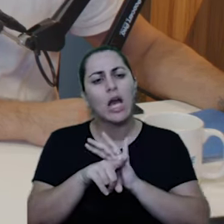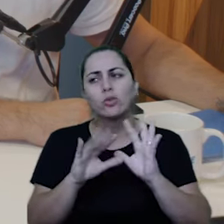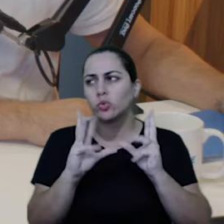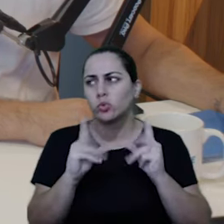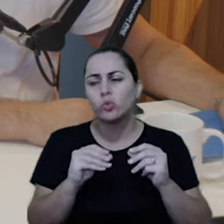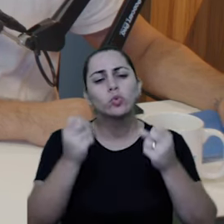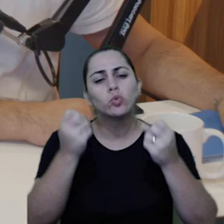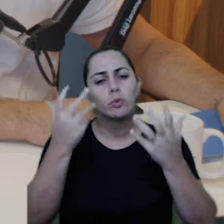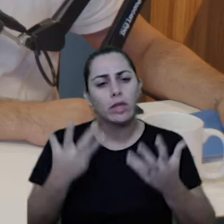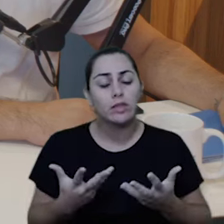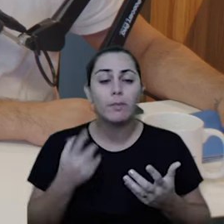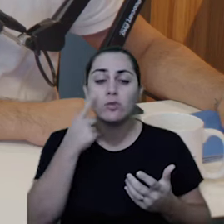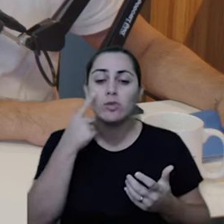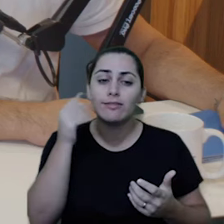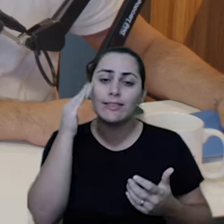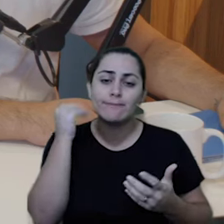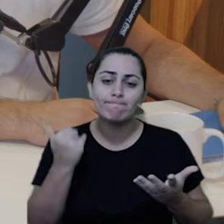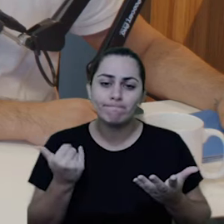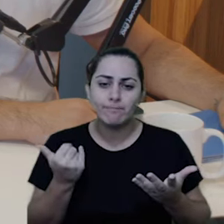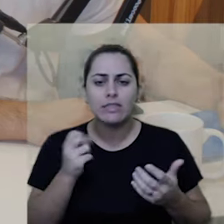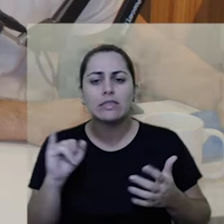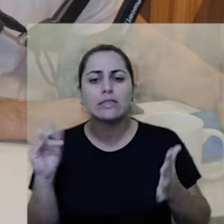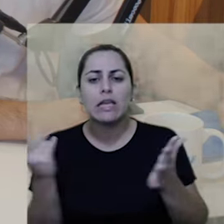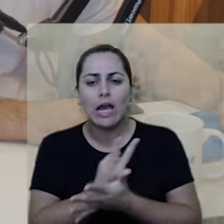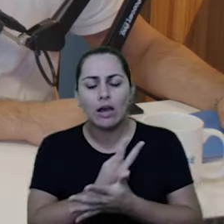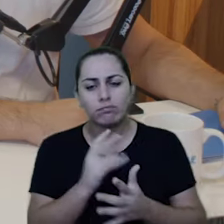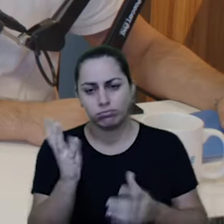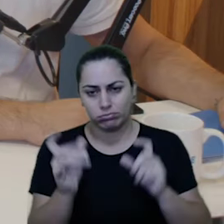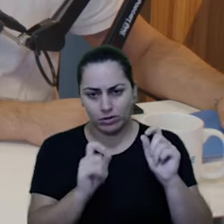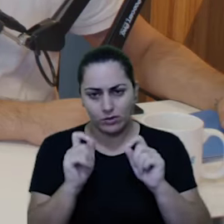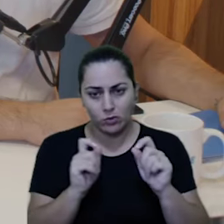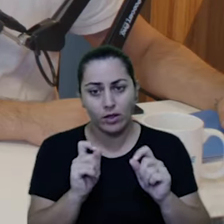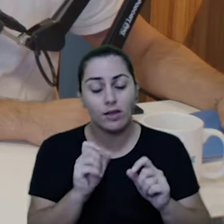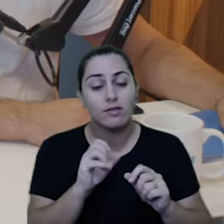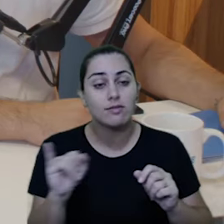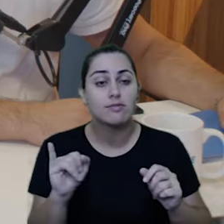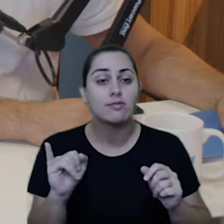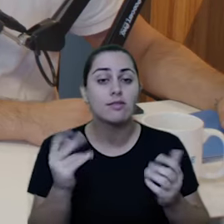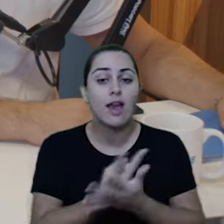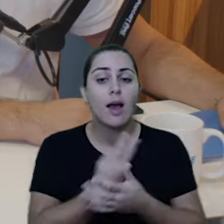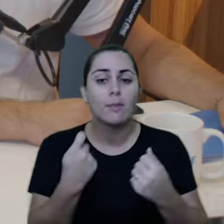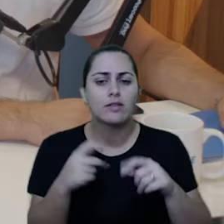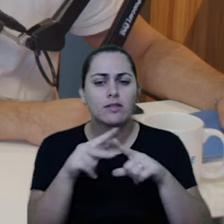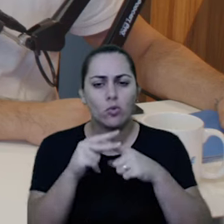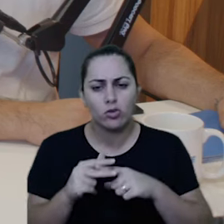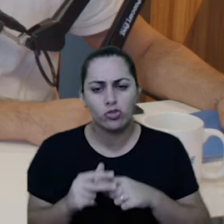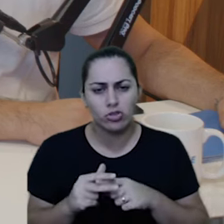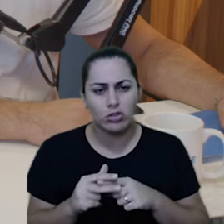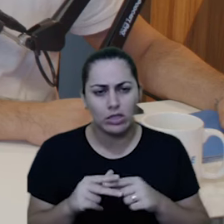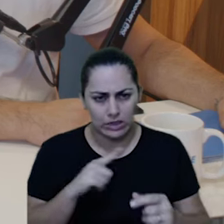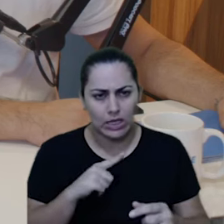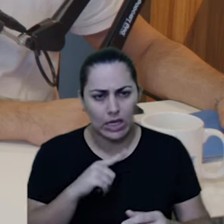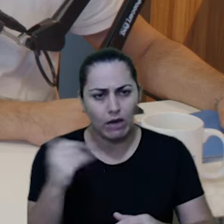preparou mas eu queria ter essa margem de segurança se eu errar o que pode acontecer e se eu errar e precisar fazer uma correção eu vou